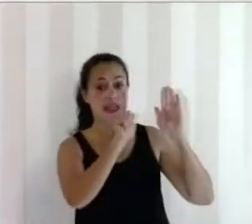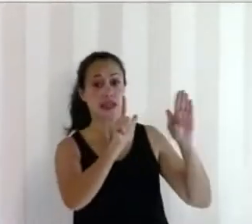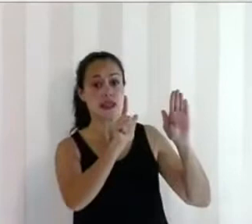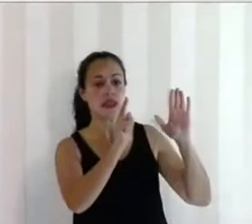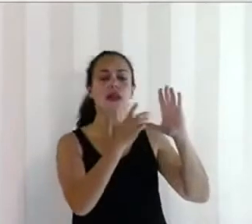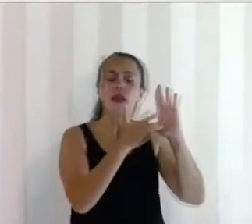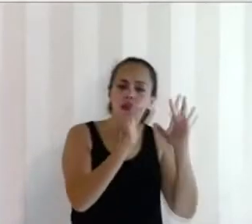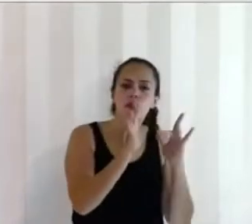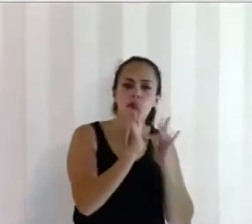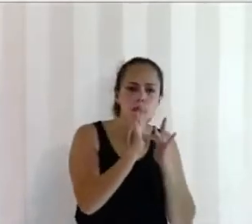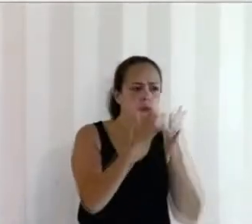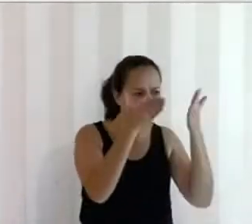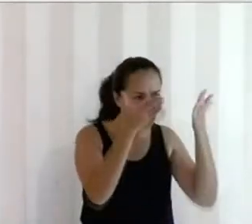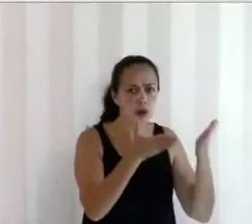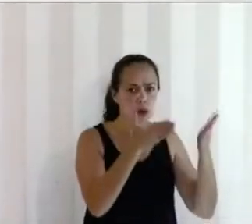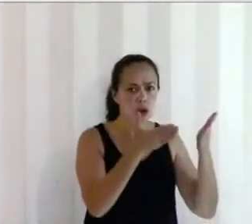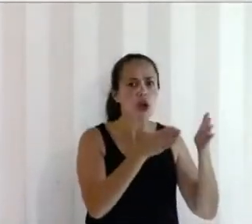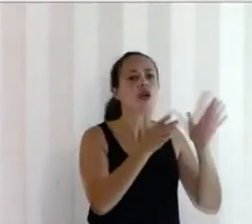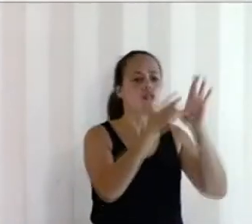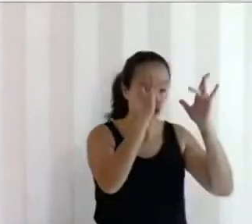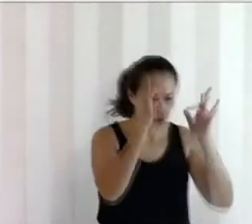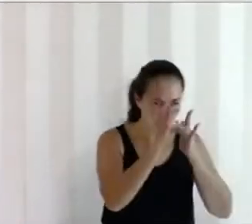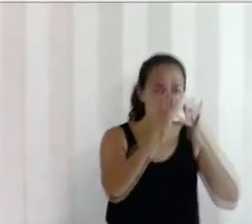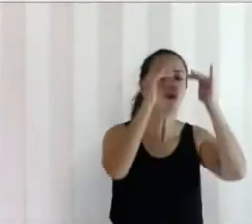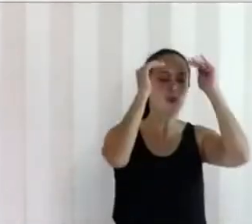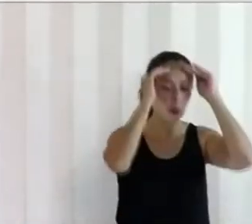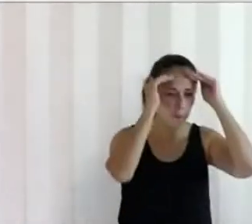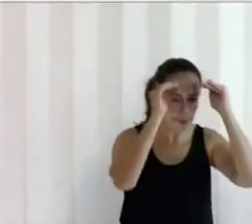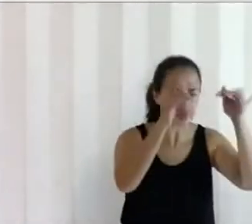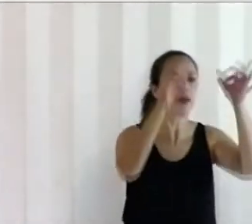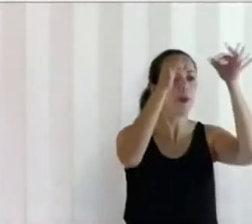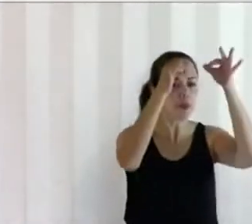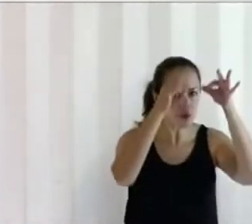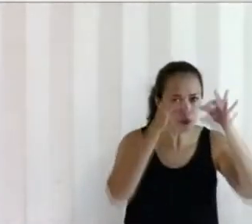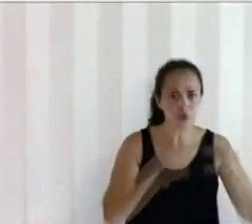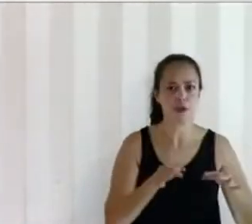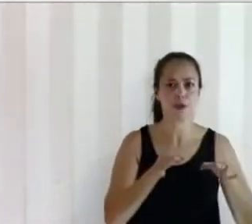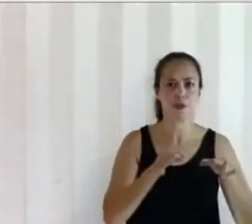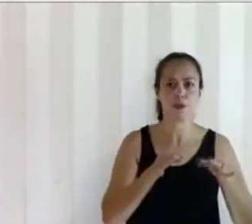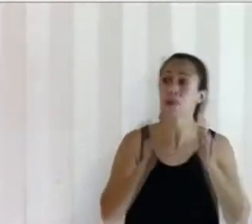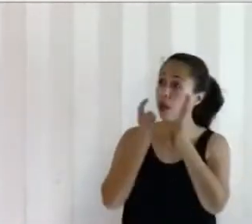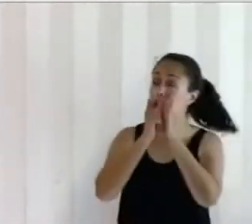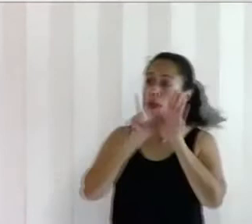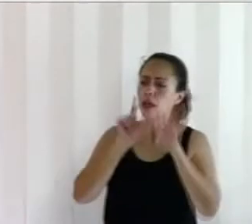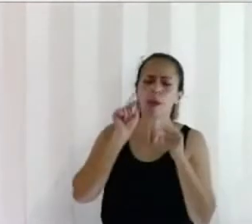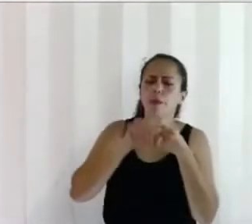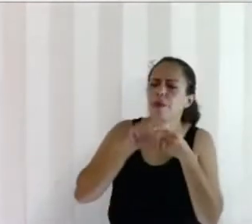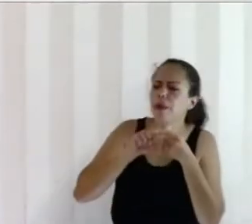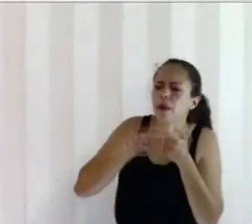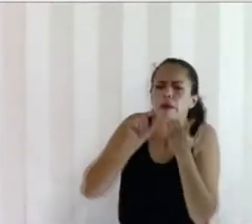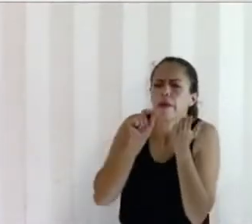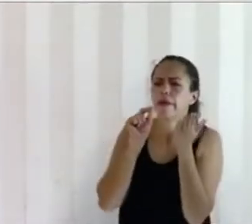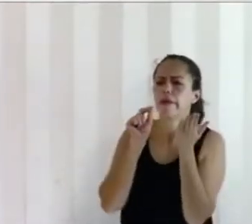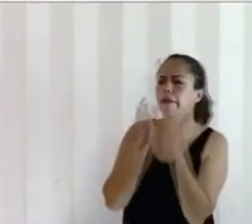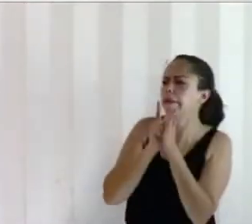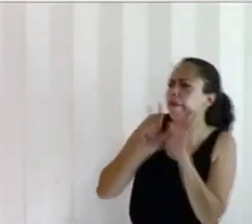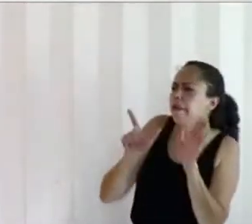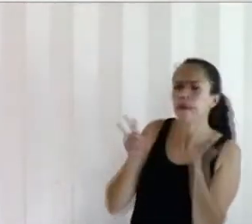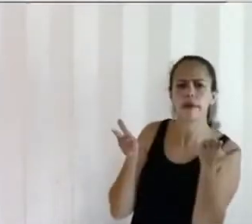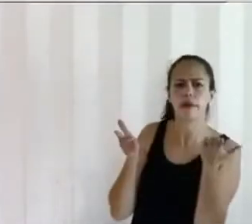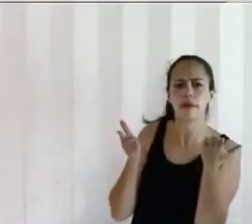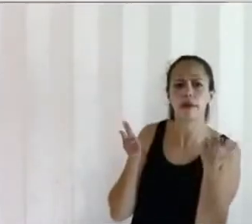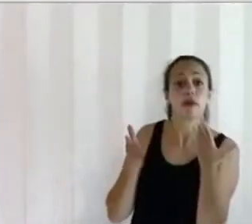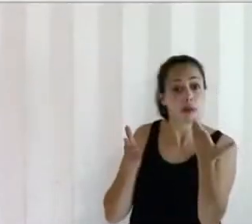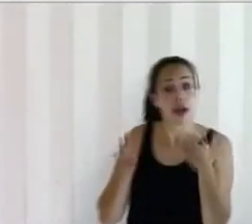que lei era uma forma que Deus deu para que o seu povo o amasse. E olha só